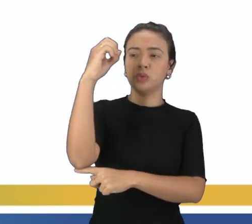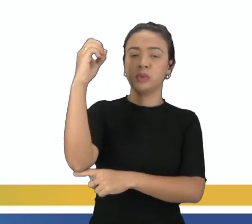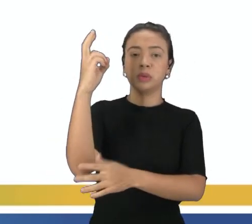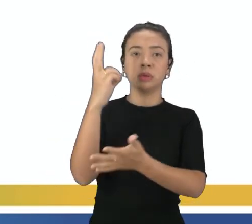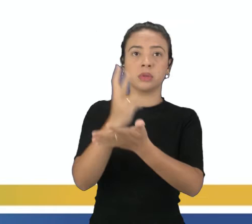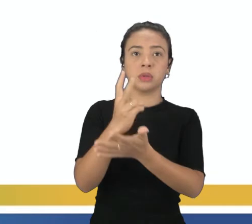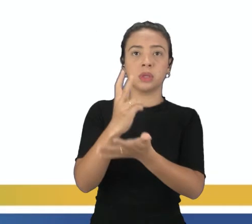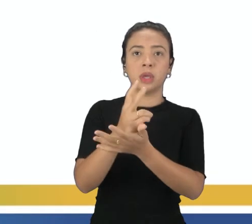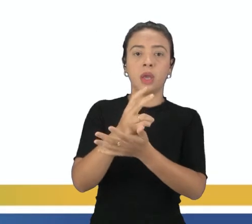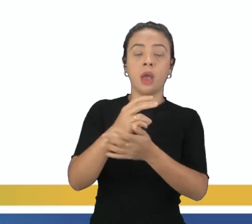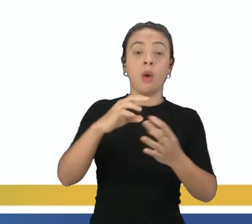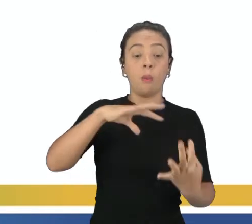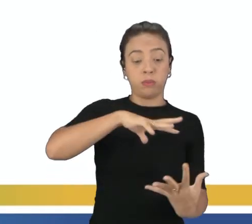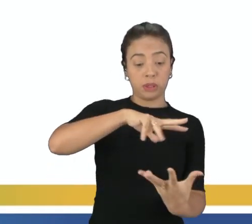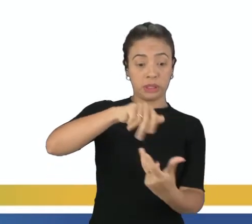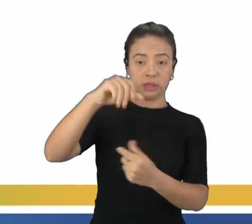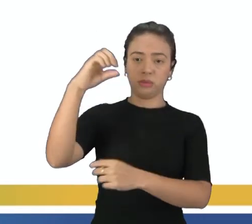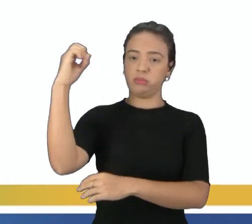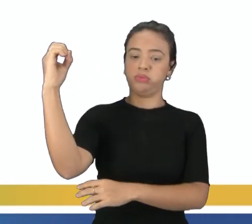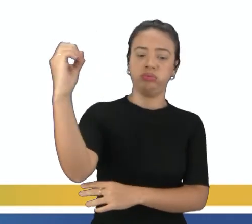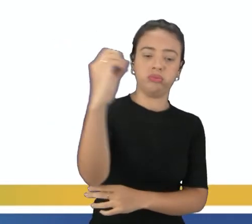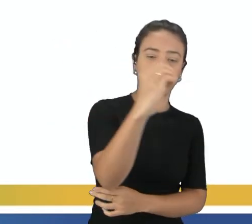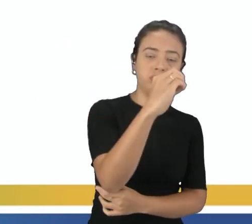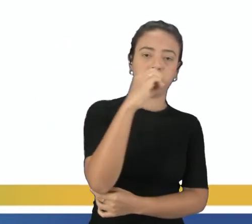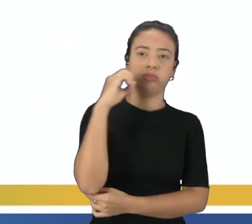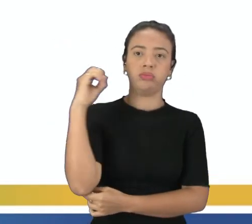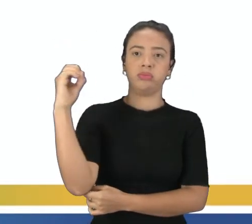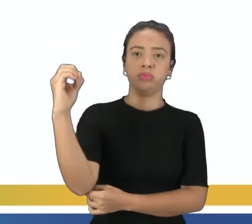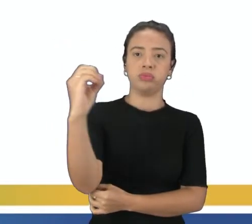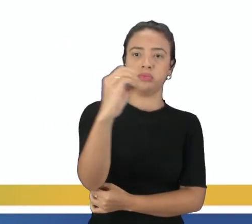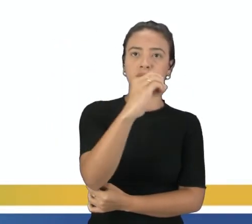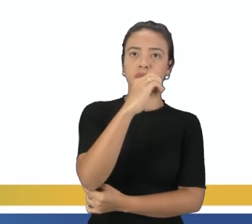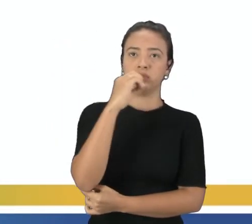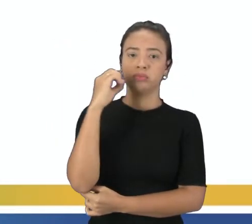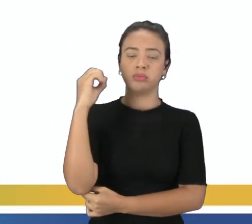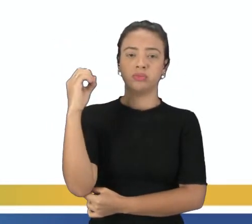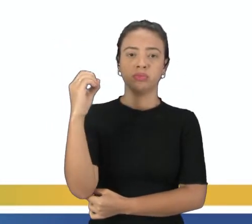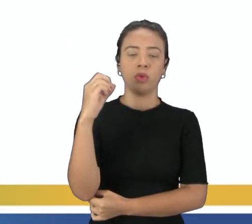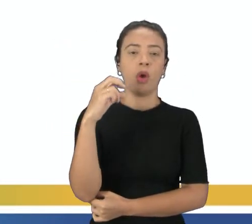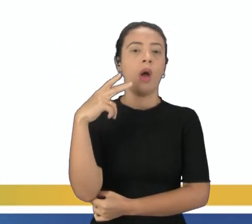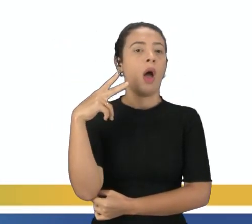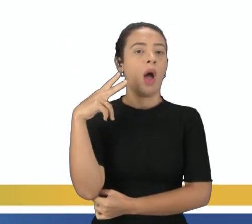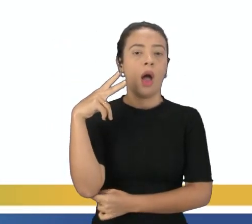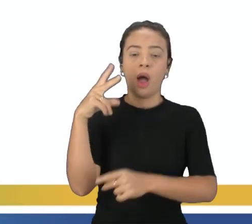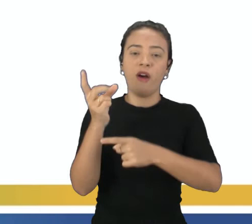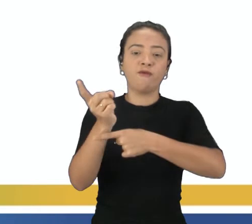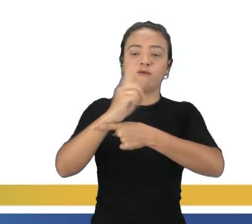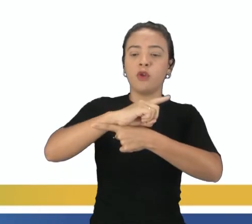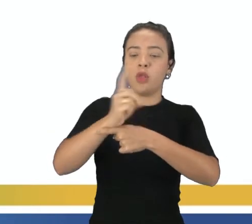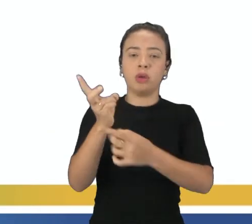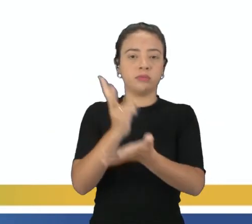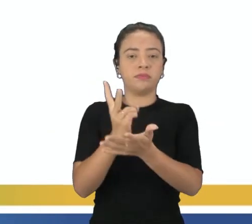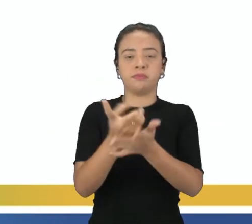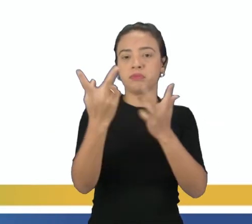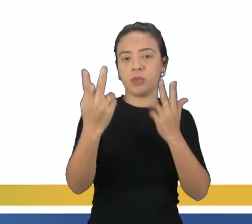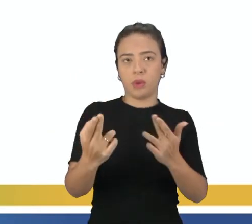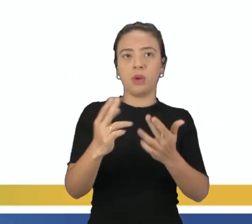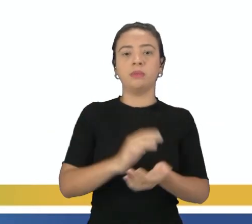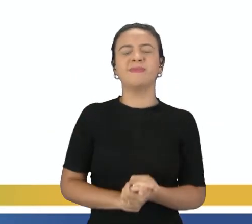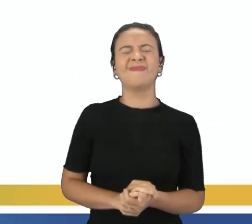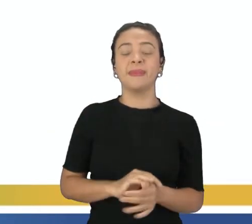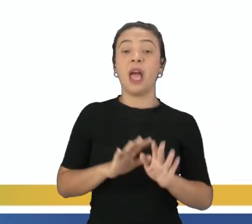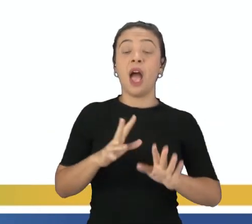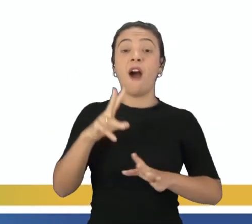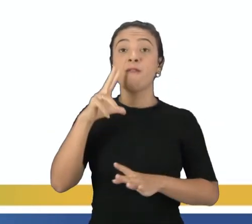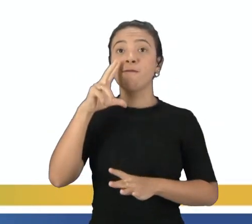ficam a rodear o planeta, executando movimentos circulares com velocidades constantes. pode-se dizer que a força que os